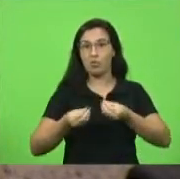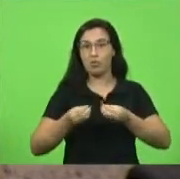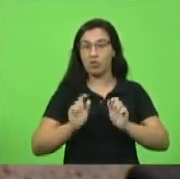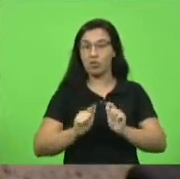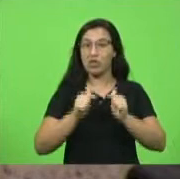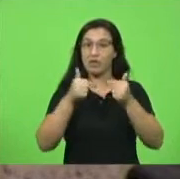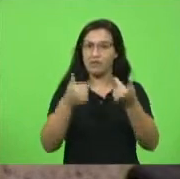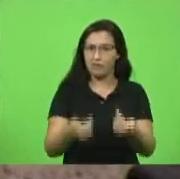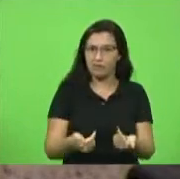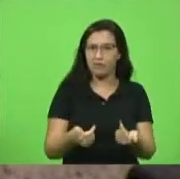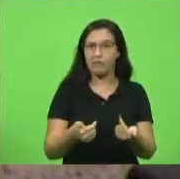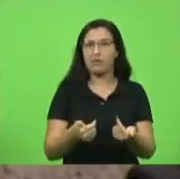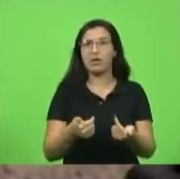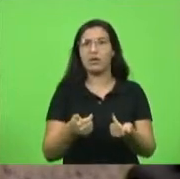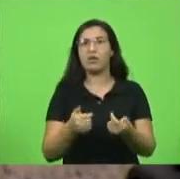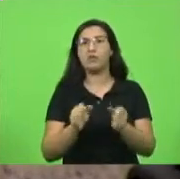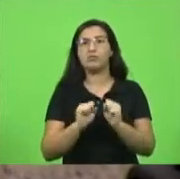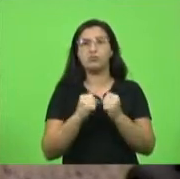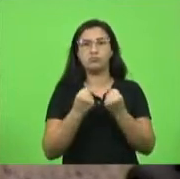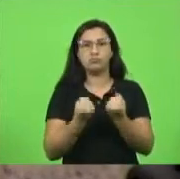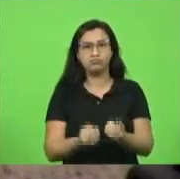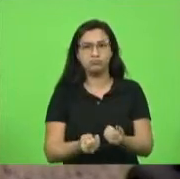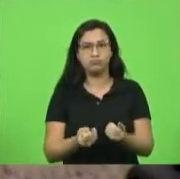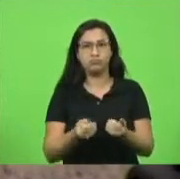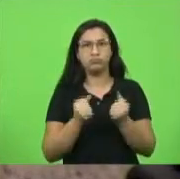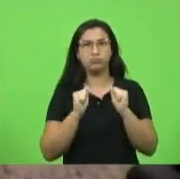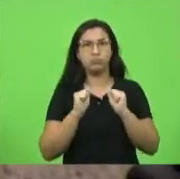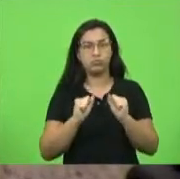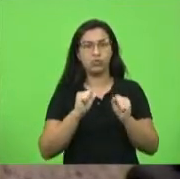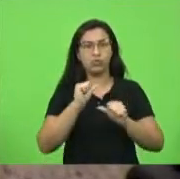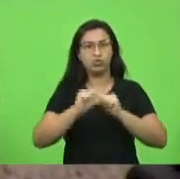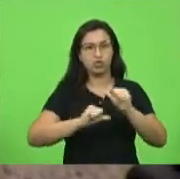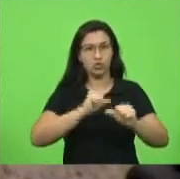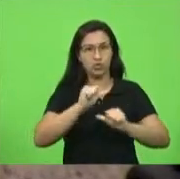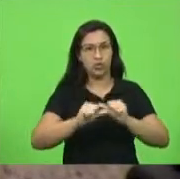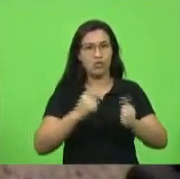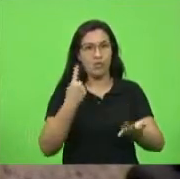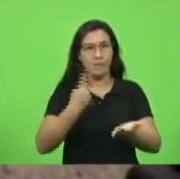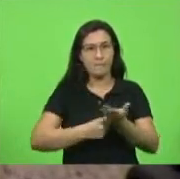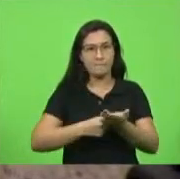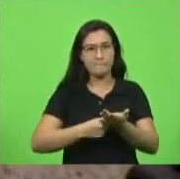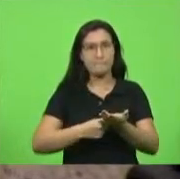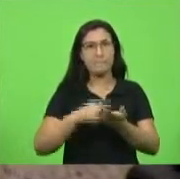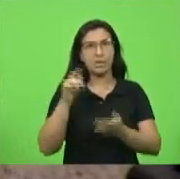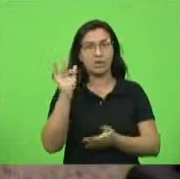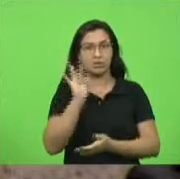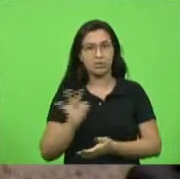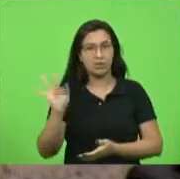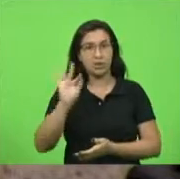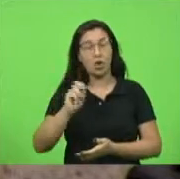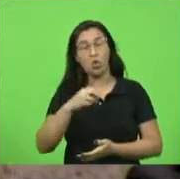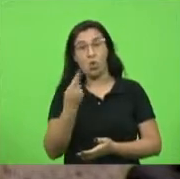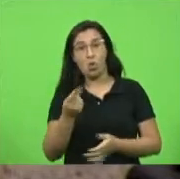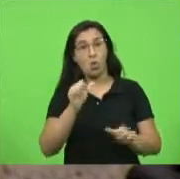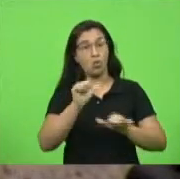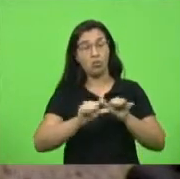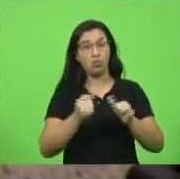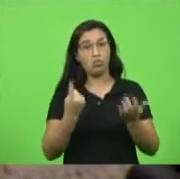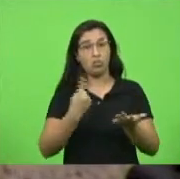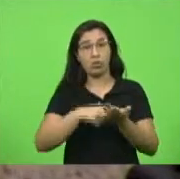precisamos ou renovar o nosso pacto federativo ou revogar o nosso pacto